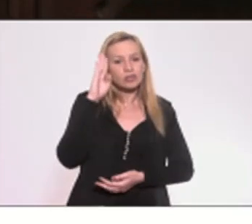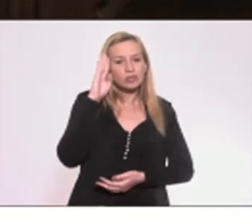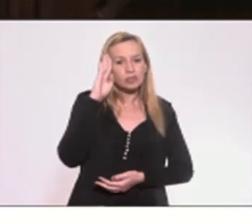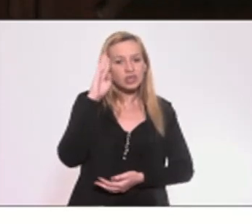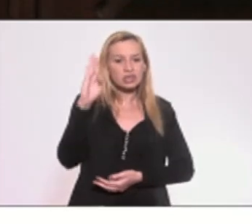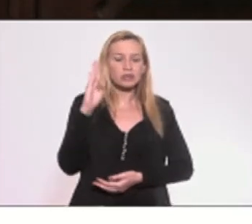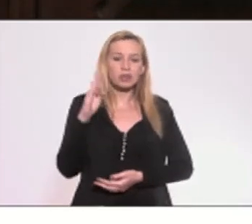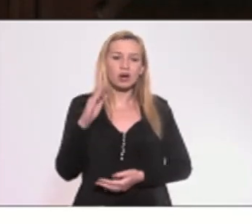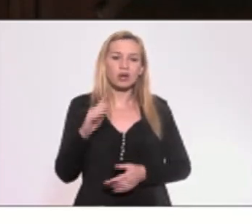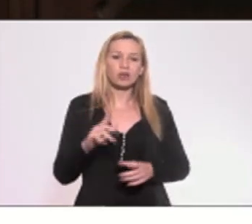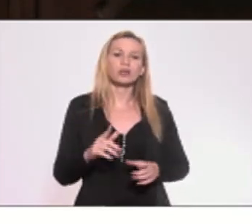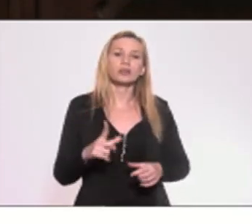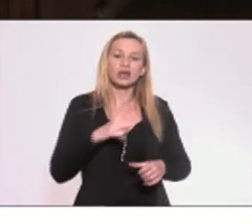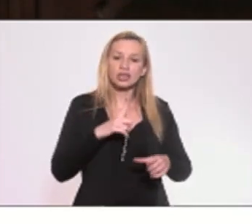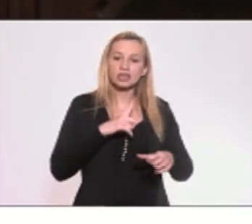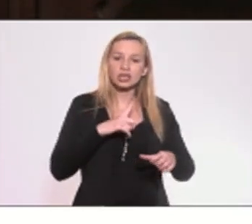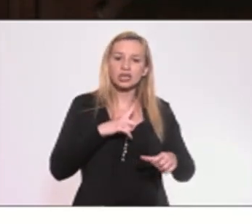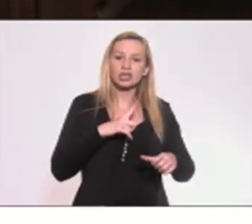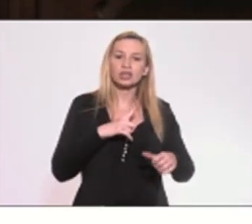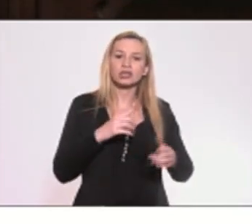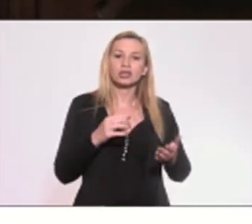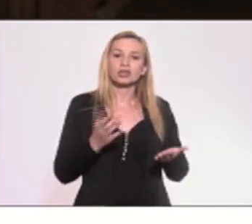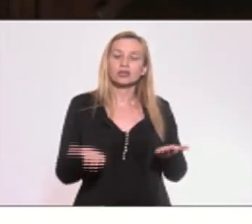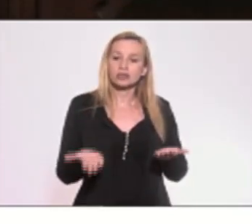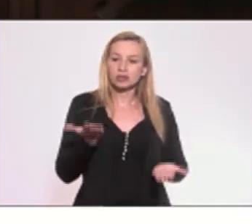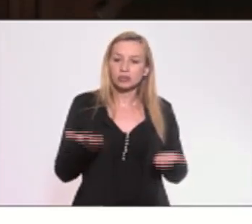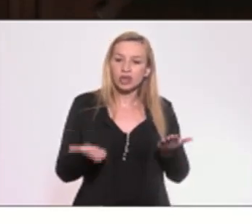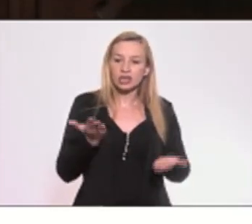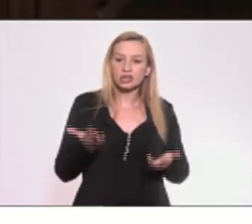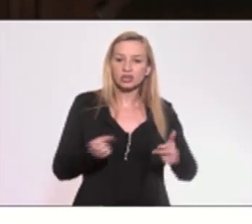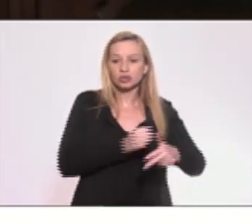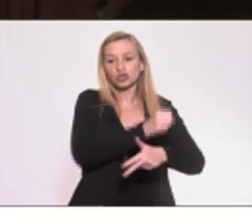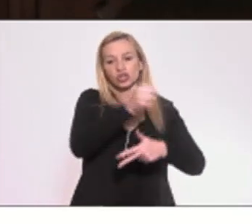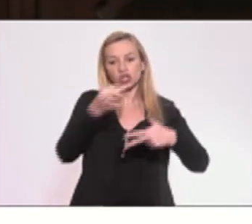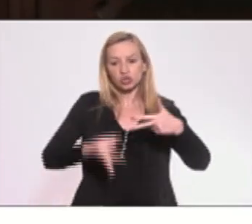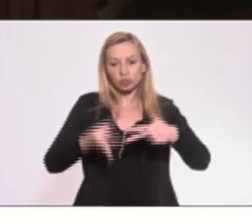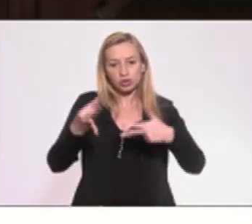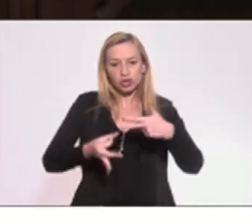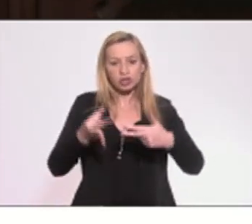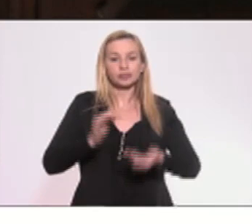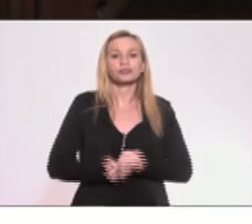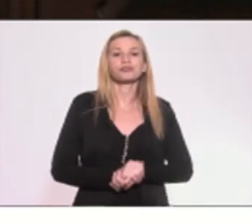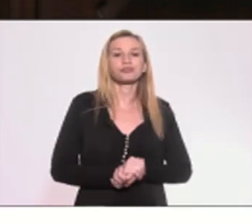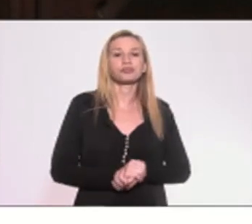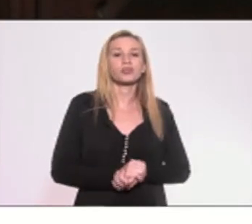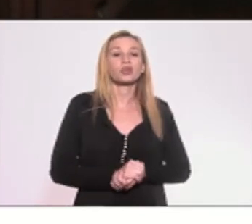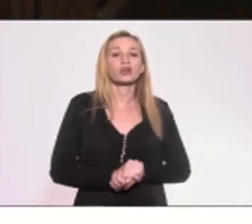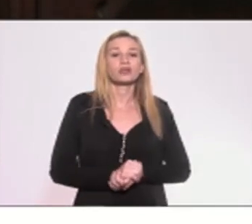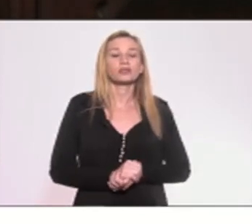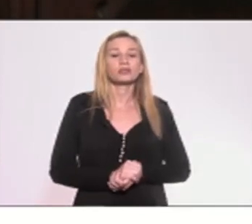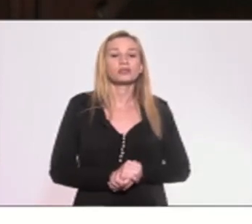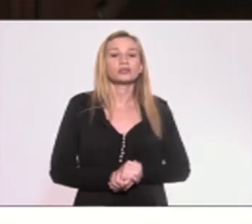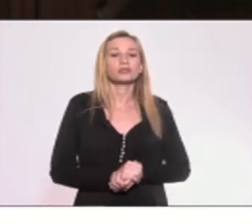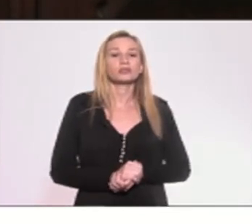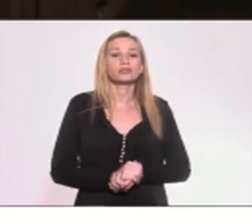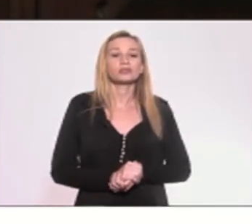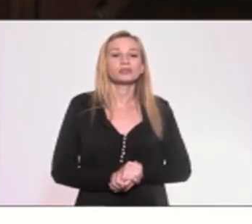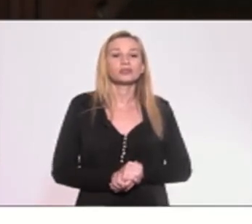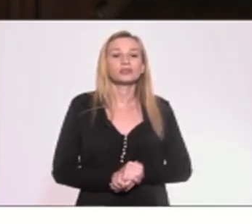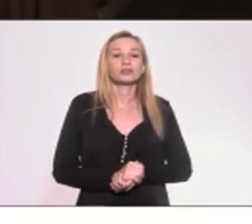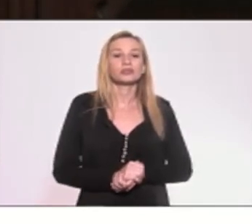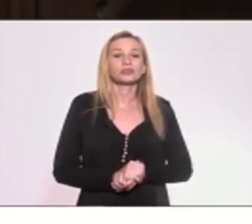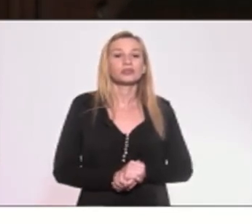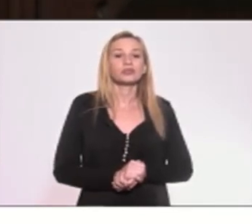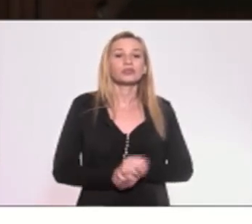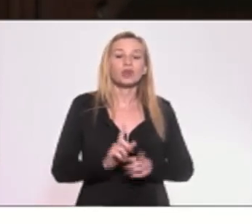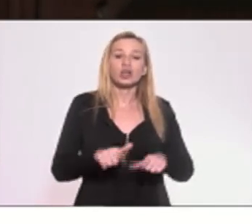manter o funcionamento dos poderes regulados. No entanto, ela deve ser precedida também do funcionamento